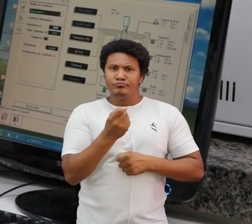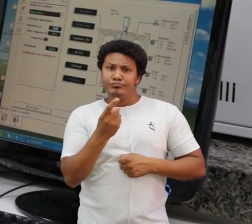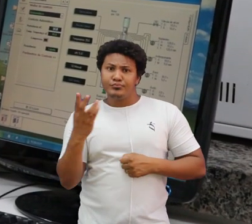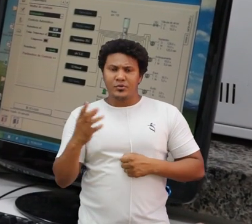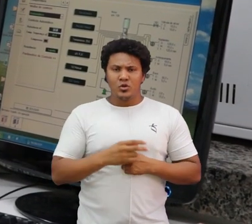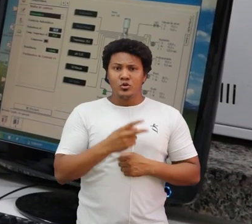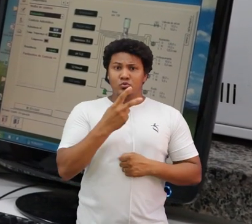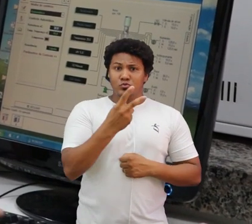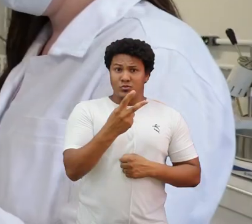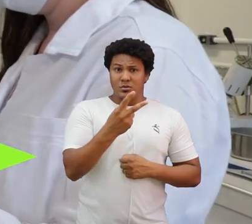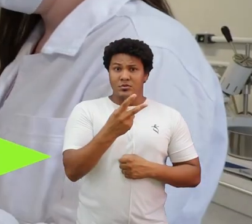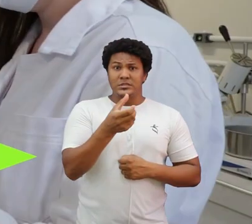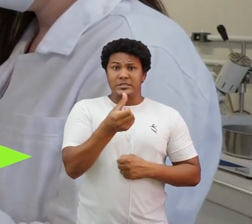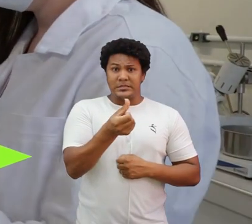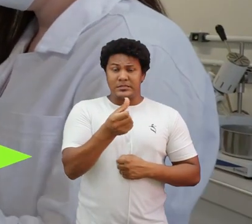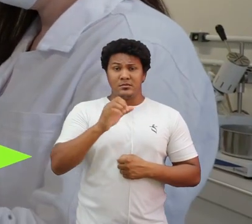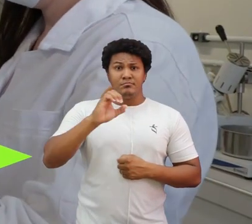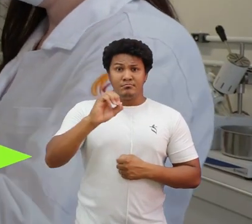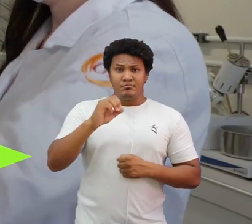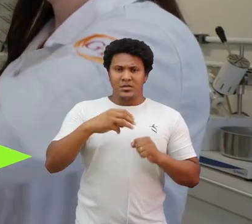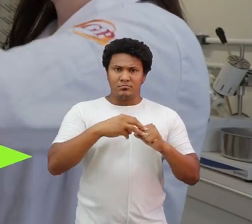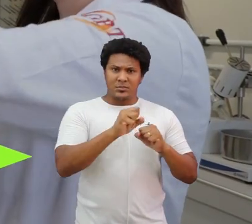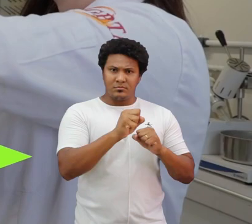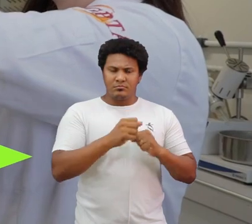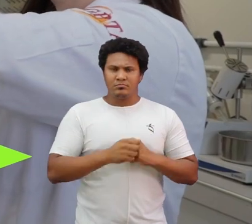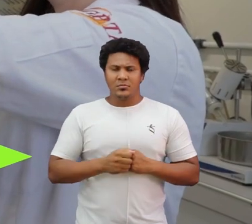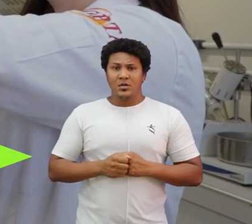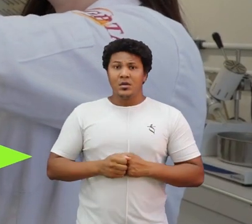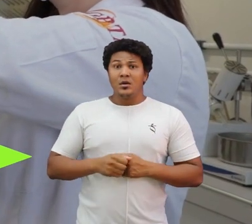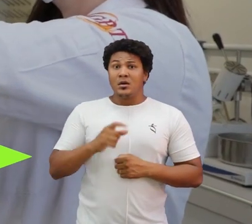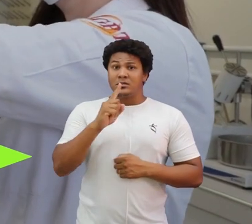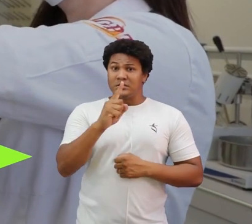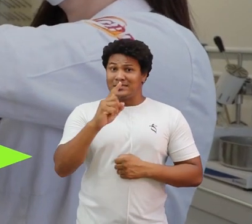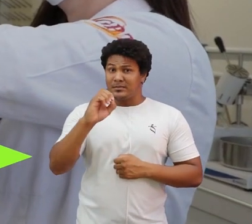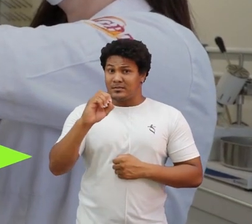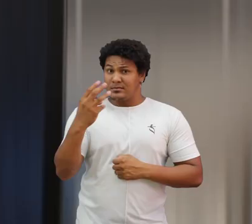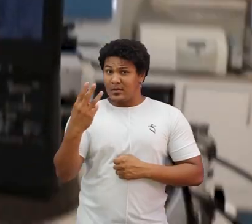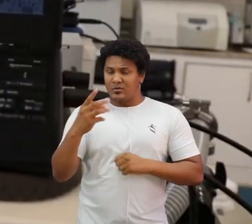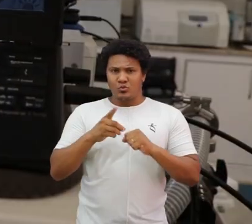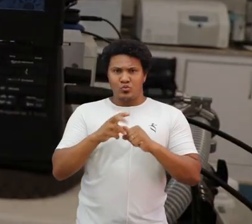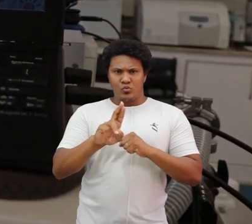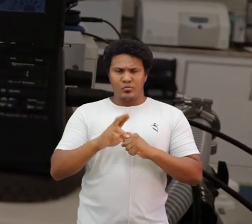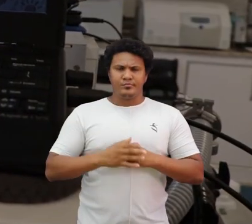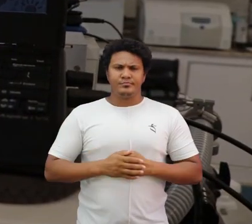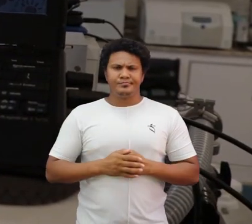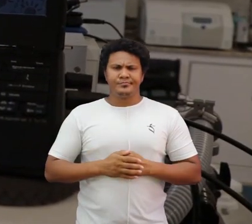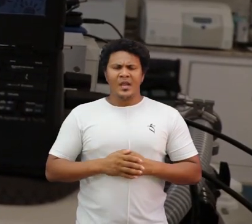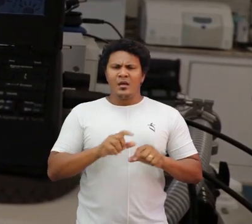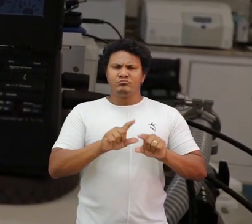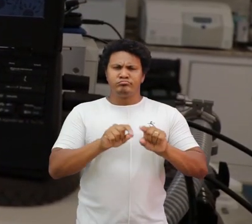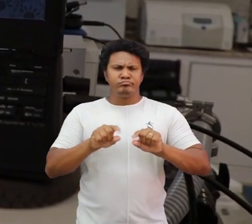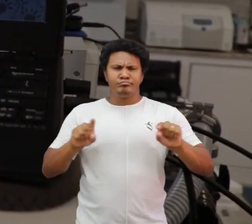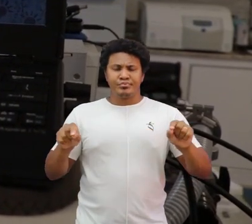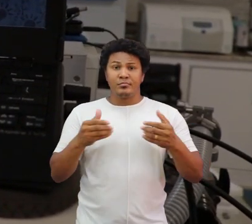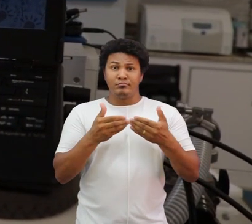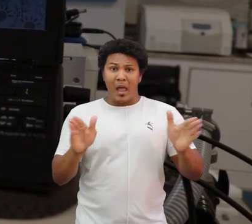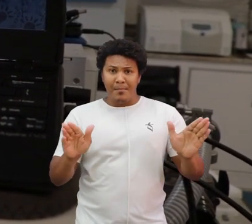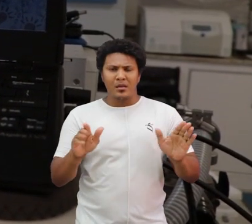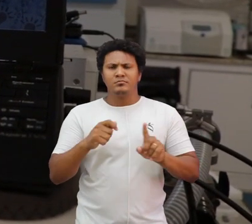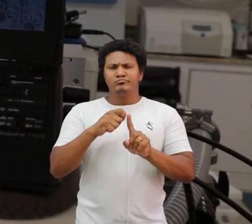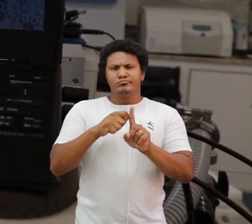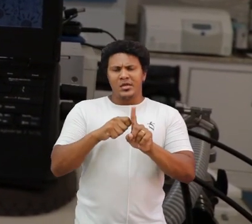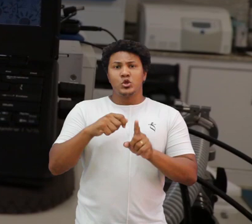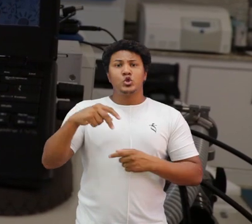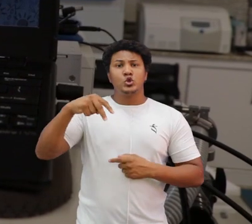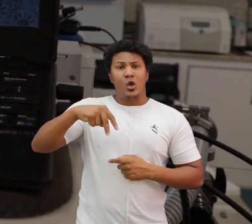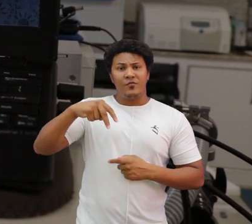pelo programa, até o momento, 260 mestres e 103 doutores. A seleção costuma ser aberta geralmente no